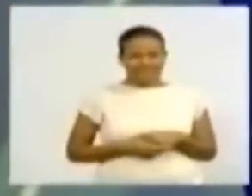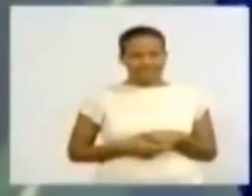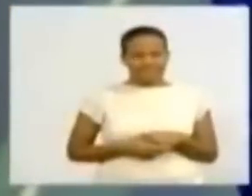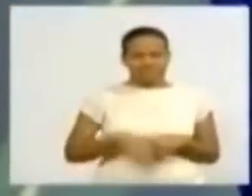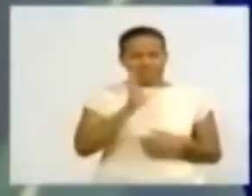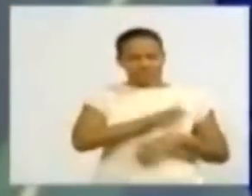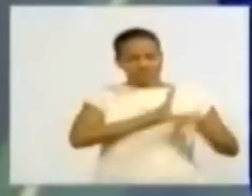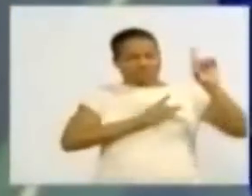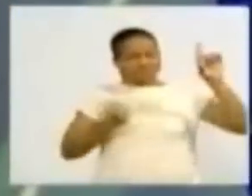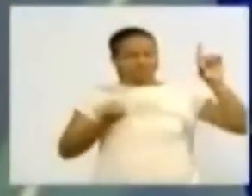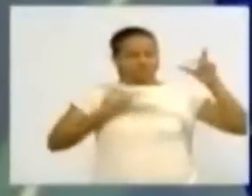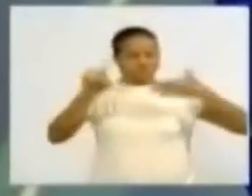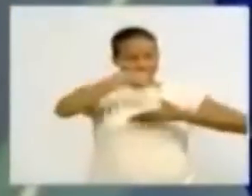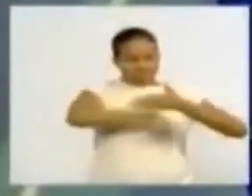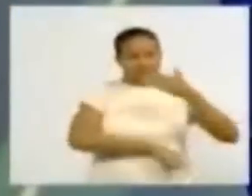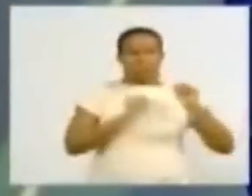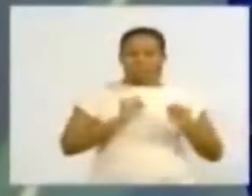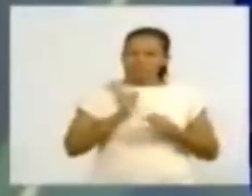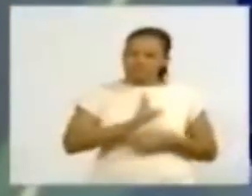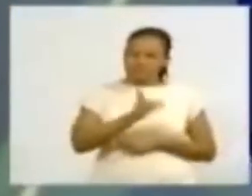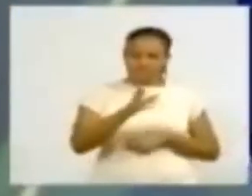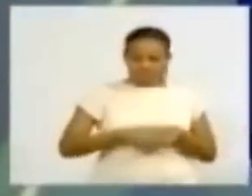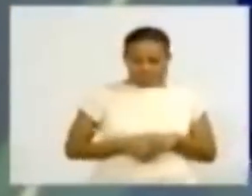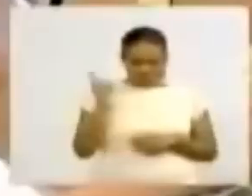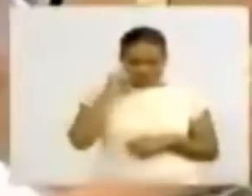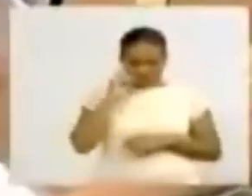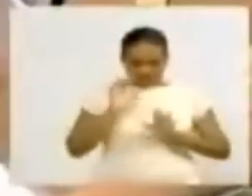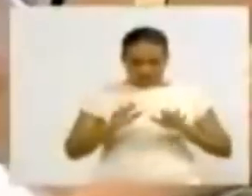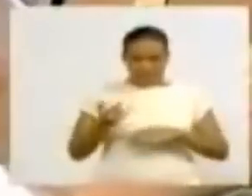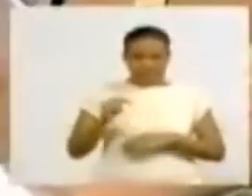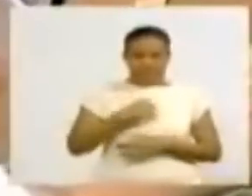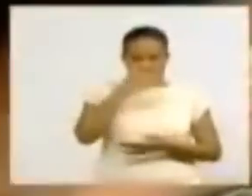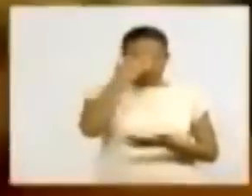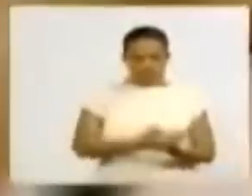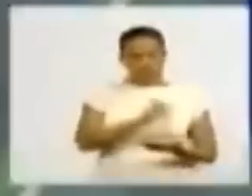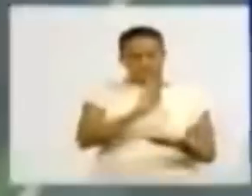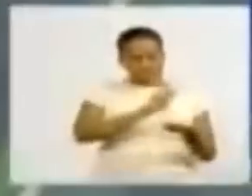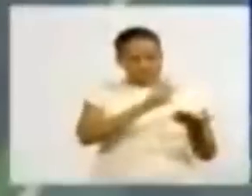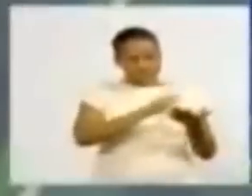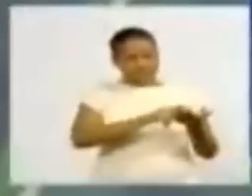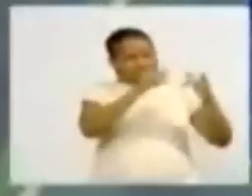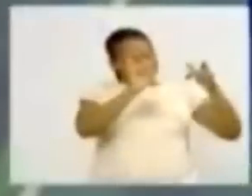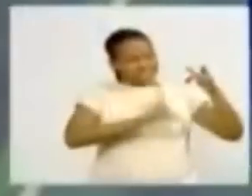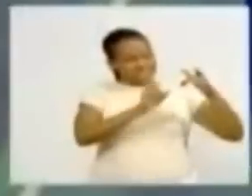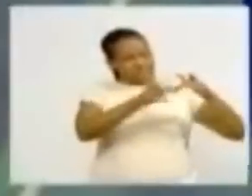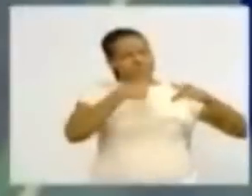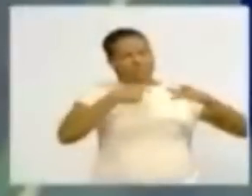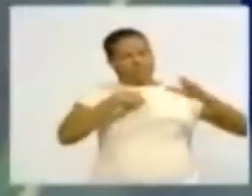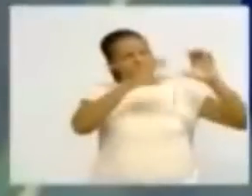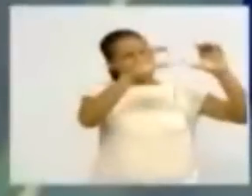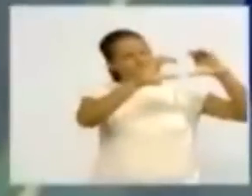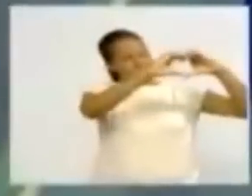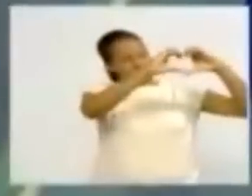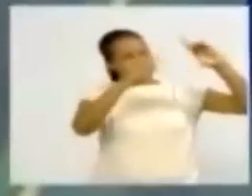e pensa: se eu acreditar verdadeiramente que no coração de Deus há sempre um lugar para